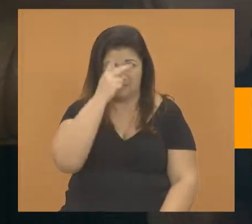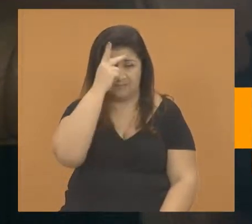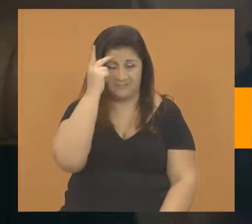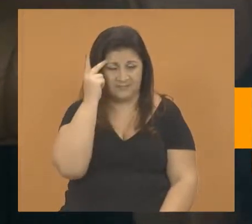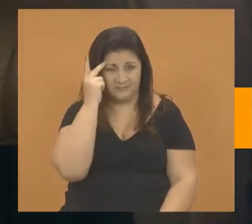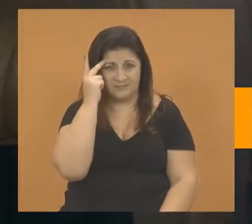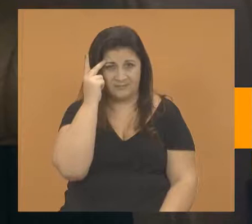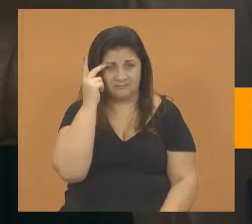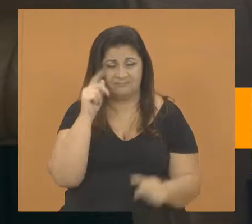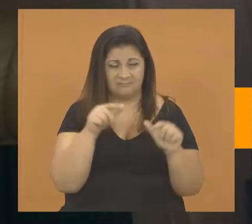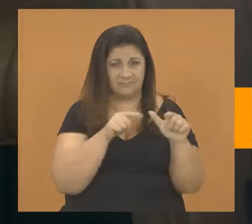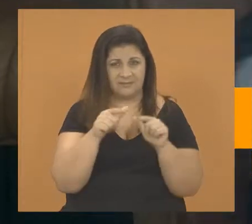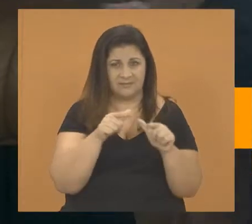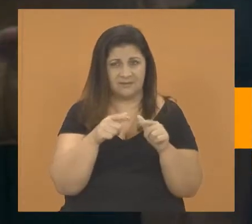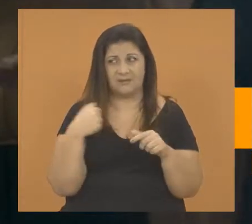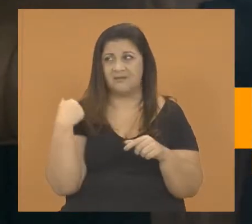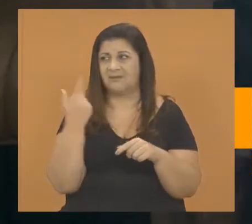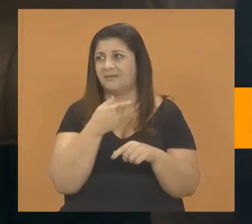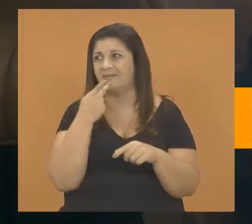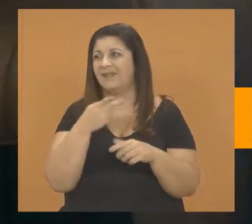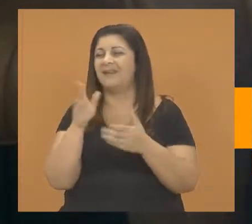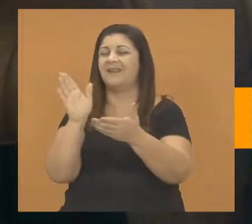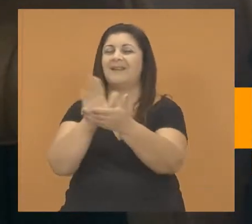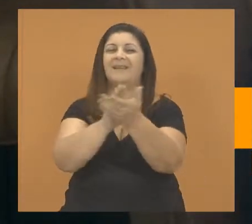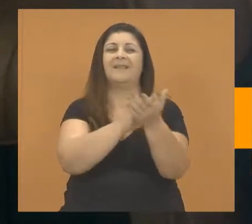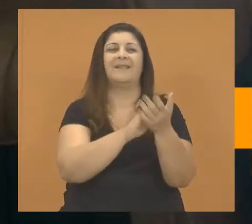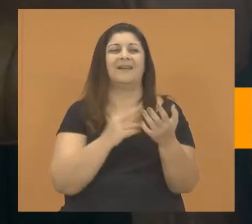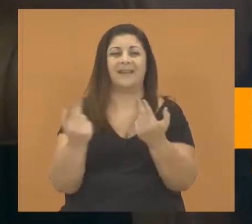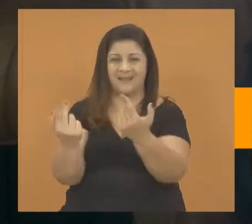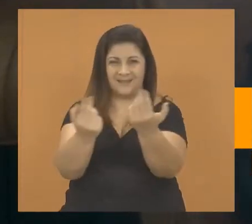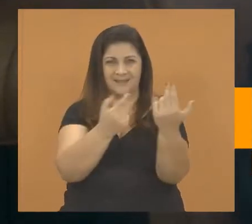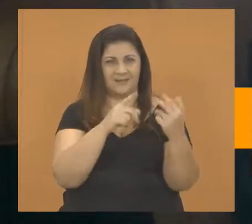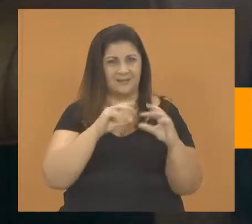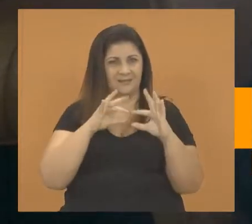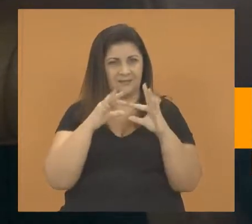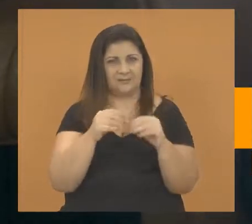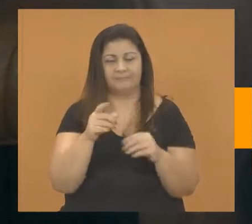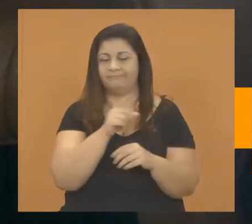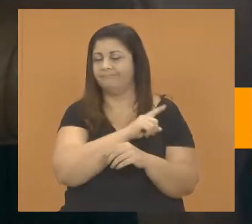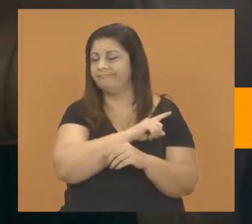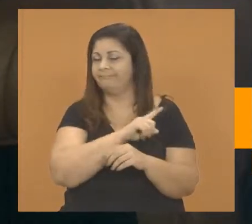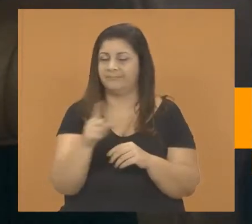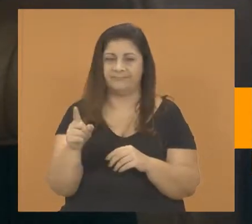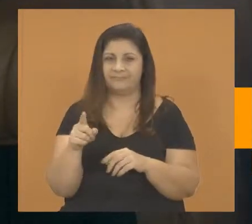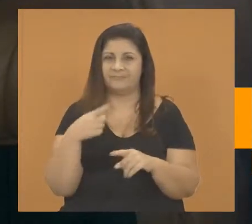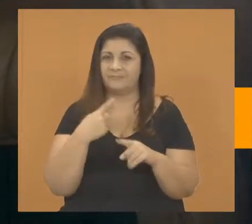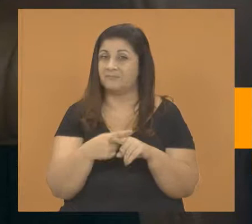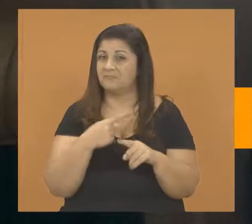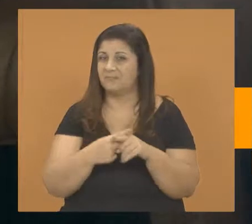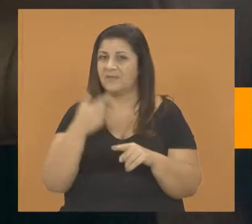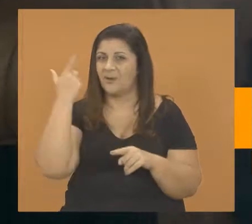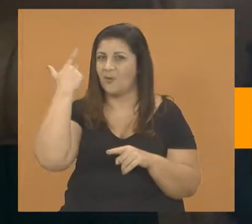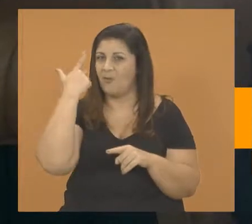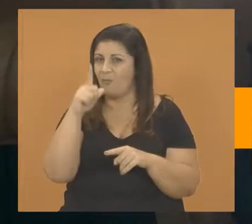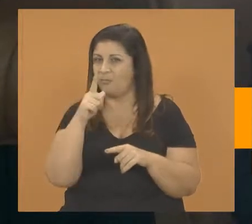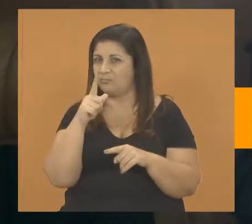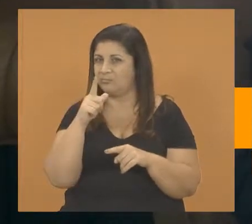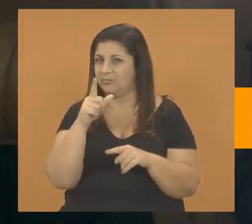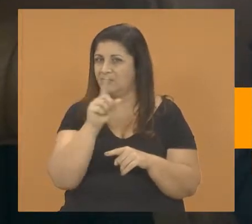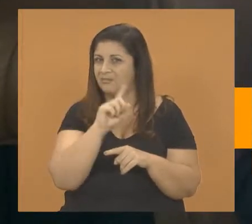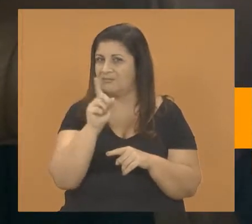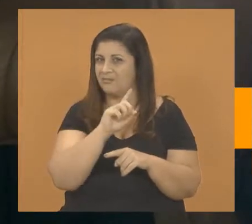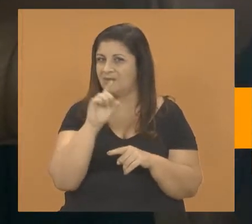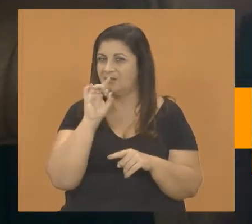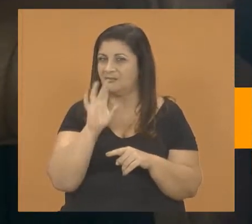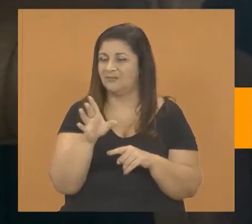estaremos valorizando todos os servidores de igual forma porque a gente sabe que para alcançar esses cargos não é só por